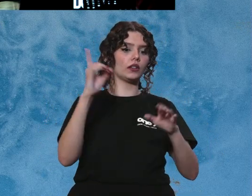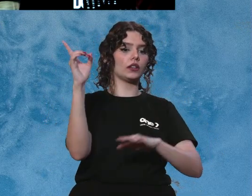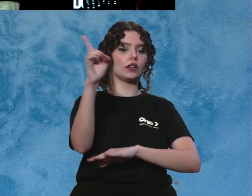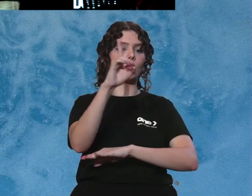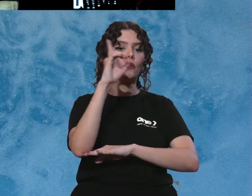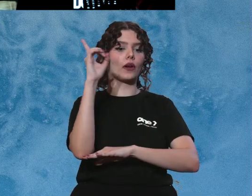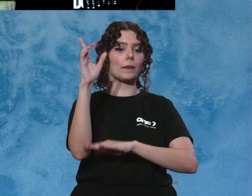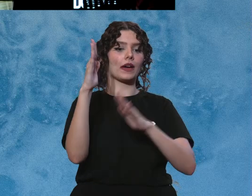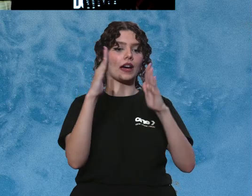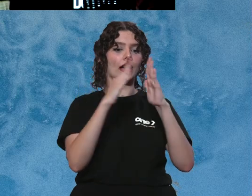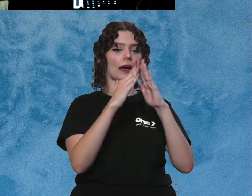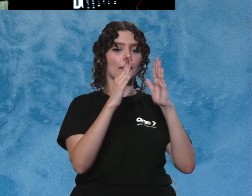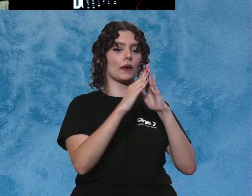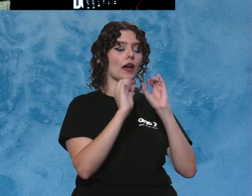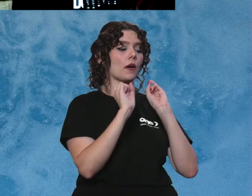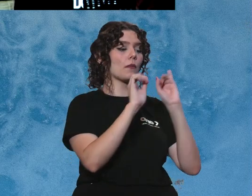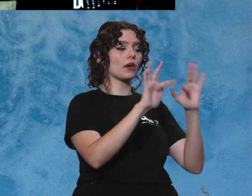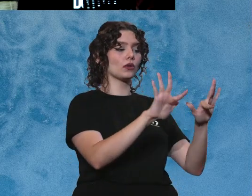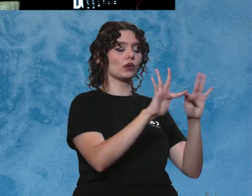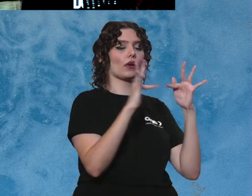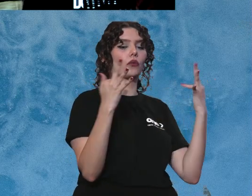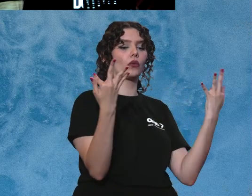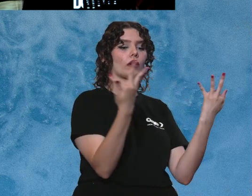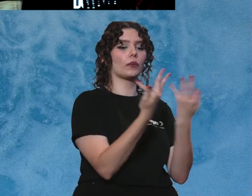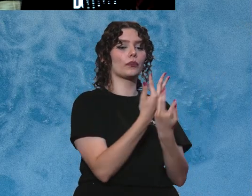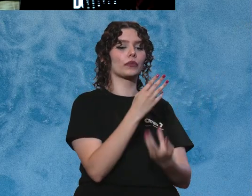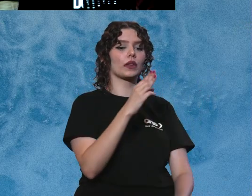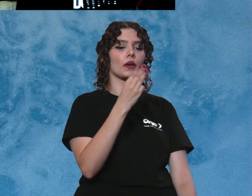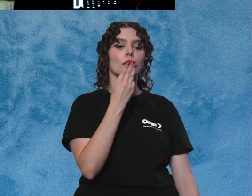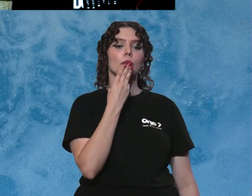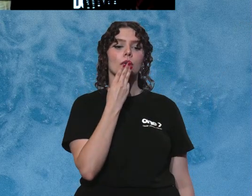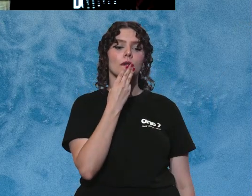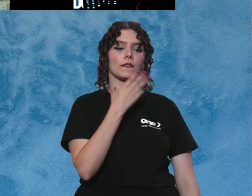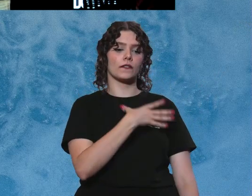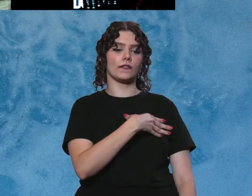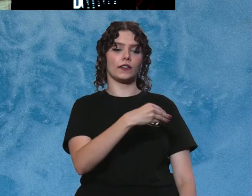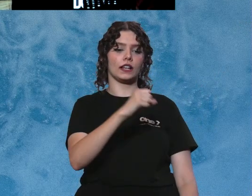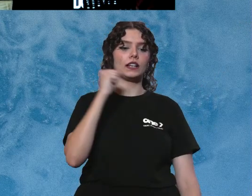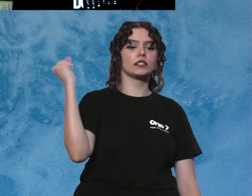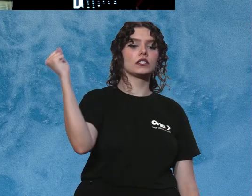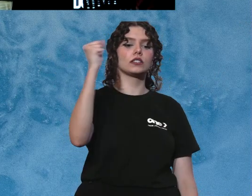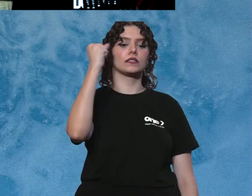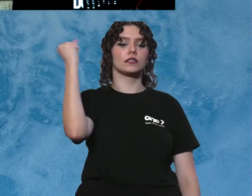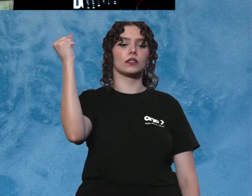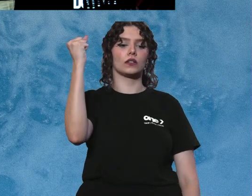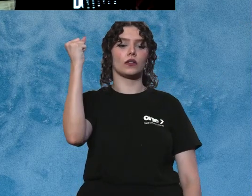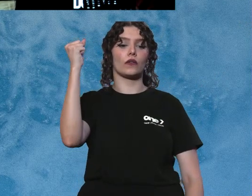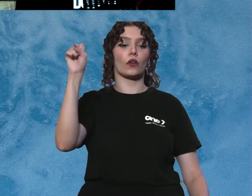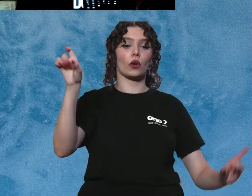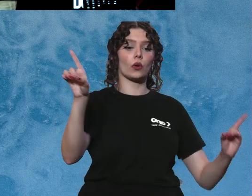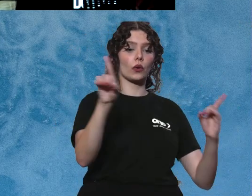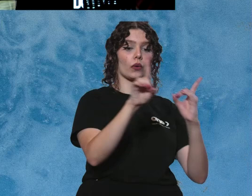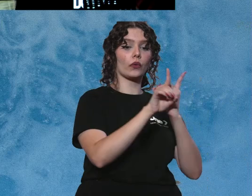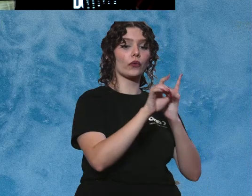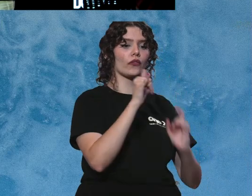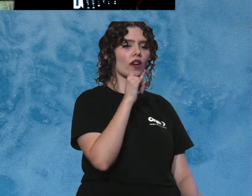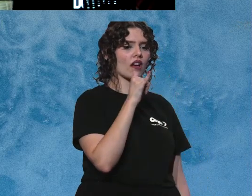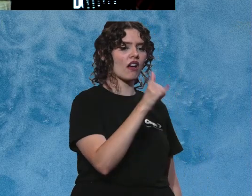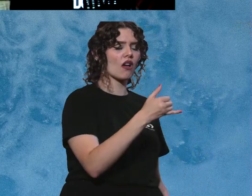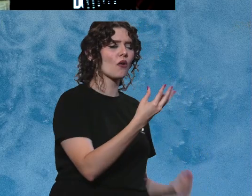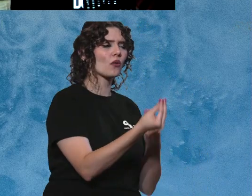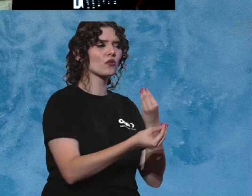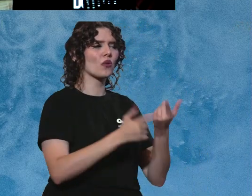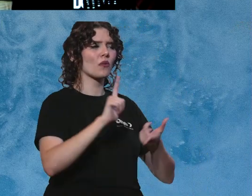para abençoar a sua família, Mical, filha de Saul, saiu ao seu encontro e lhe disse: como o